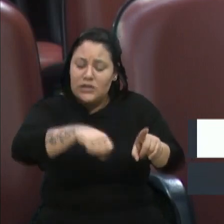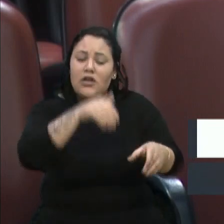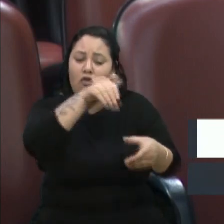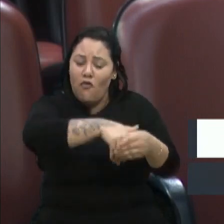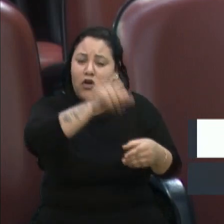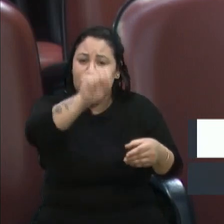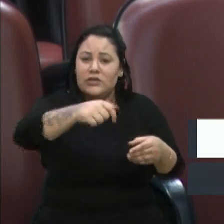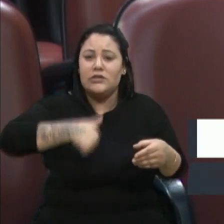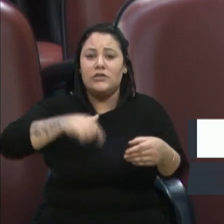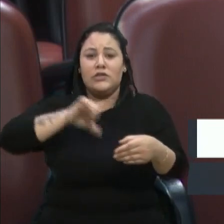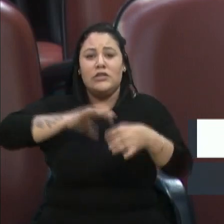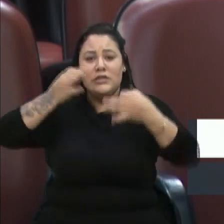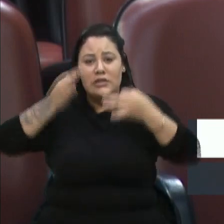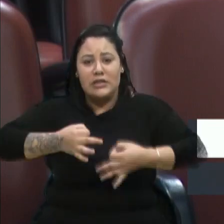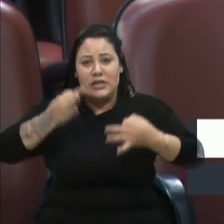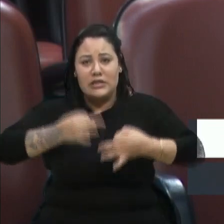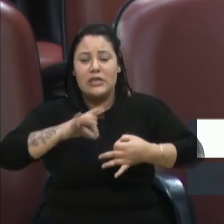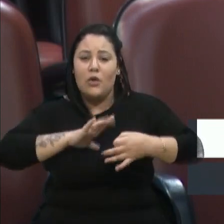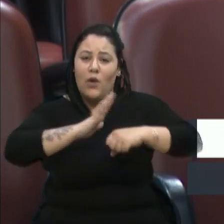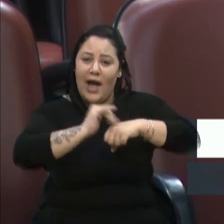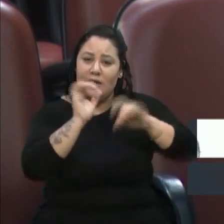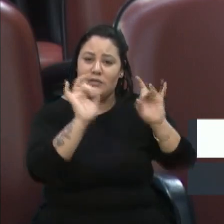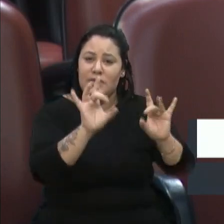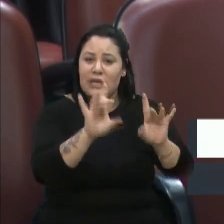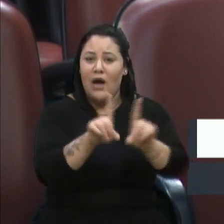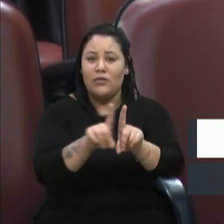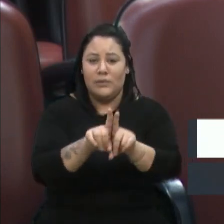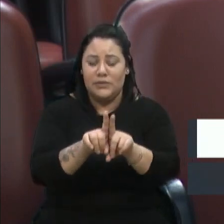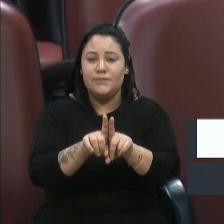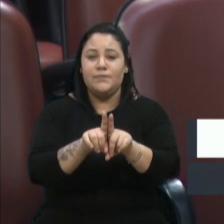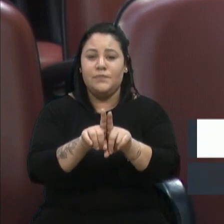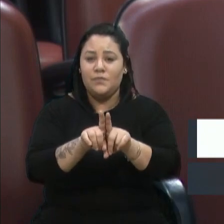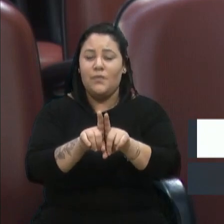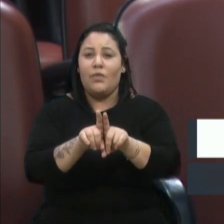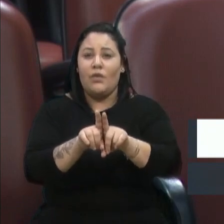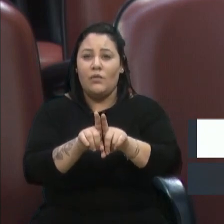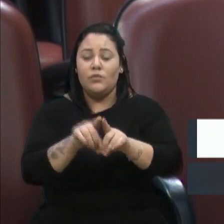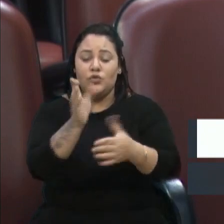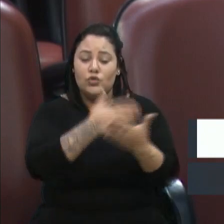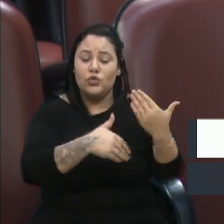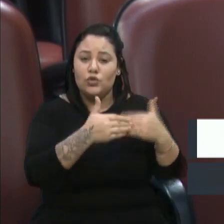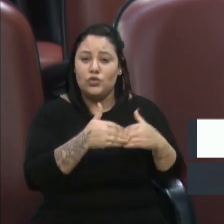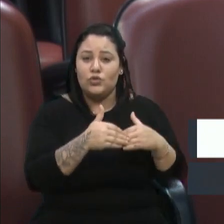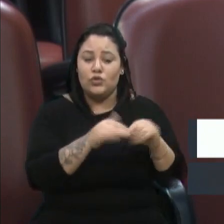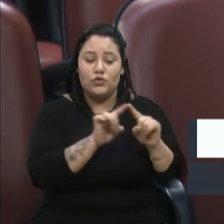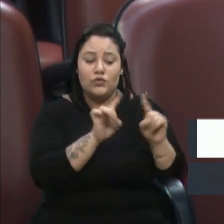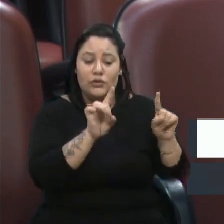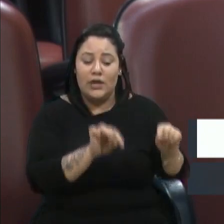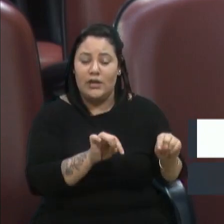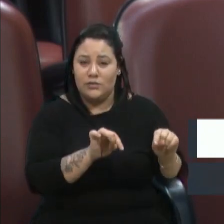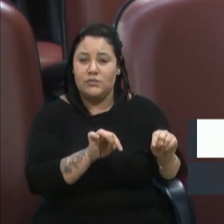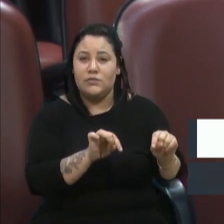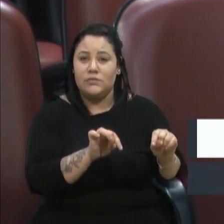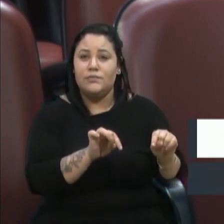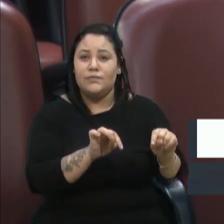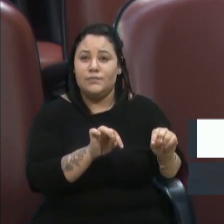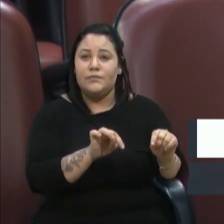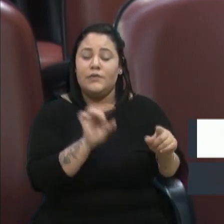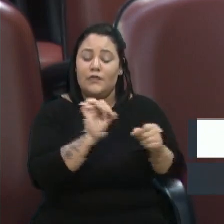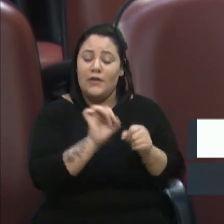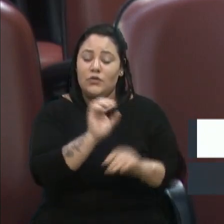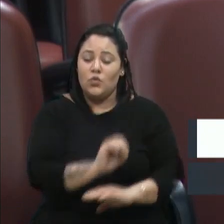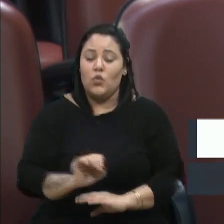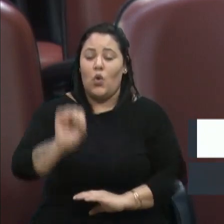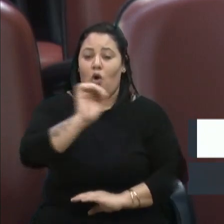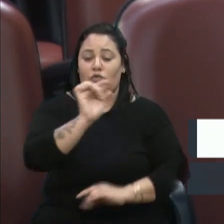e com certeza tenho um carinho especial aí para esses agentes comunitários da saúde, que vocês fazem um ótimo trabalho em Caxias